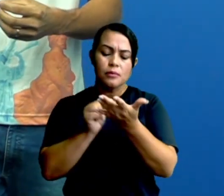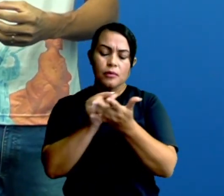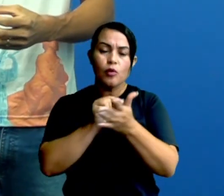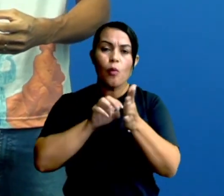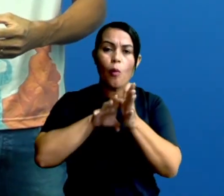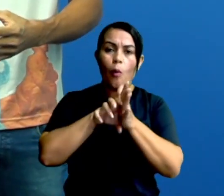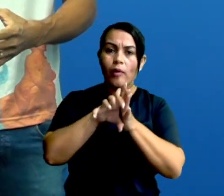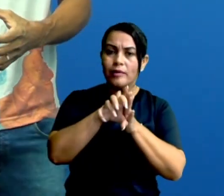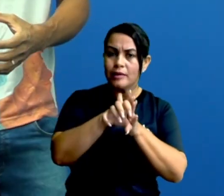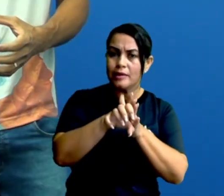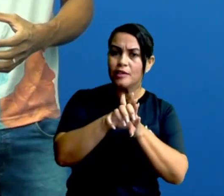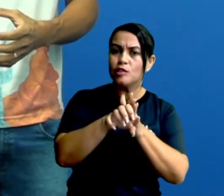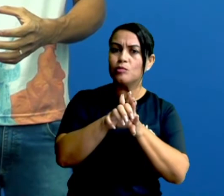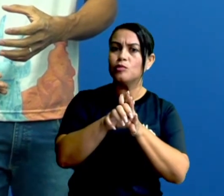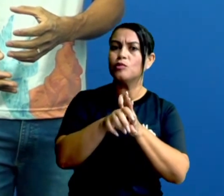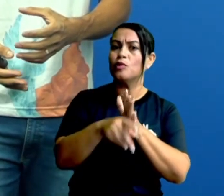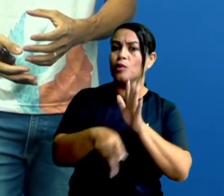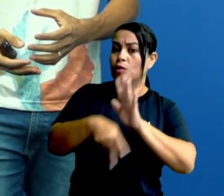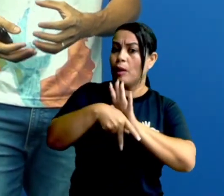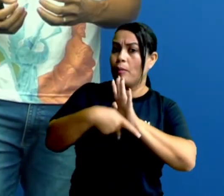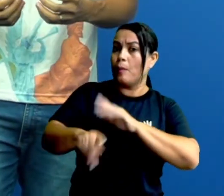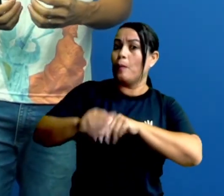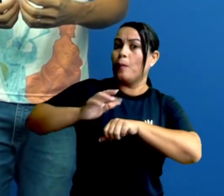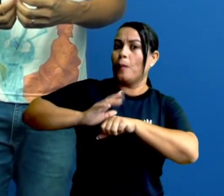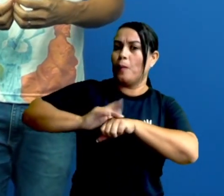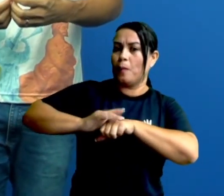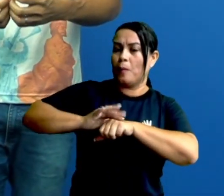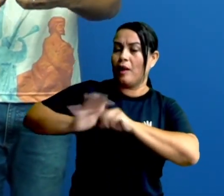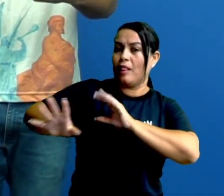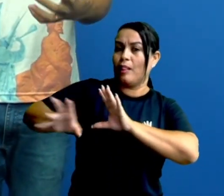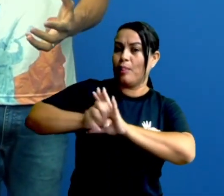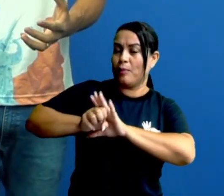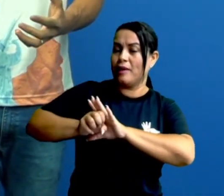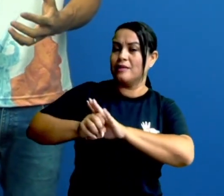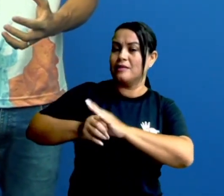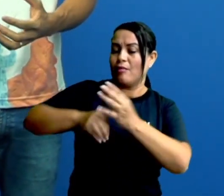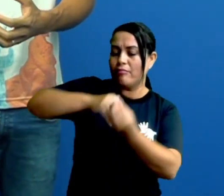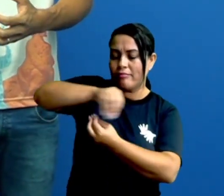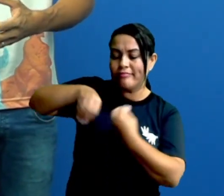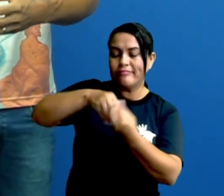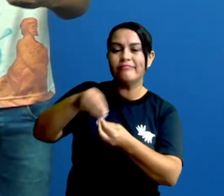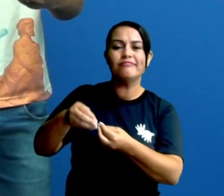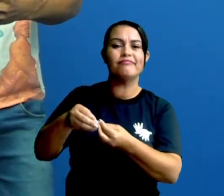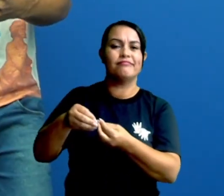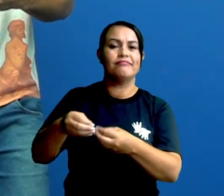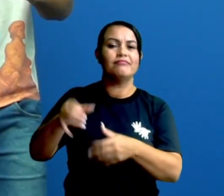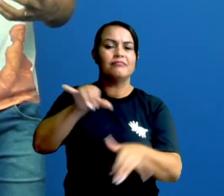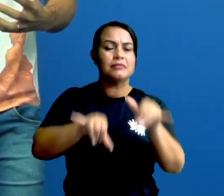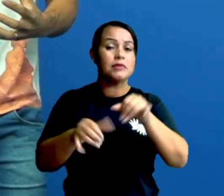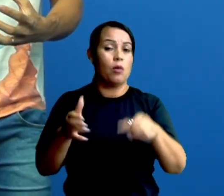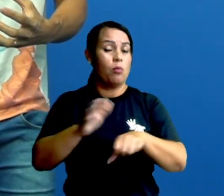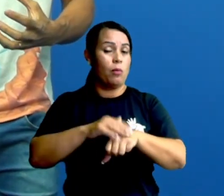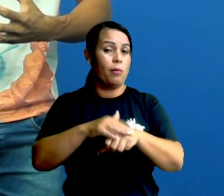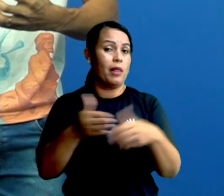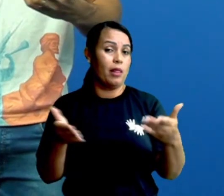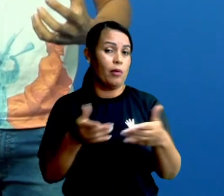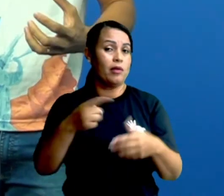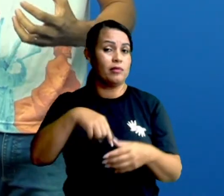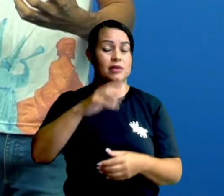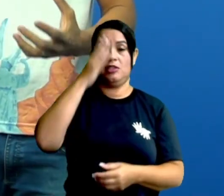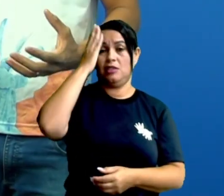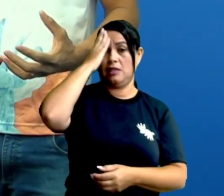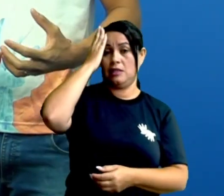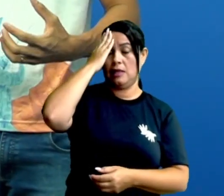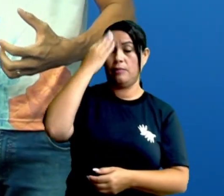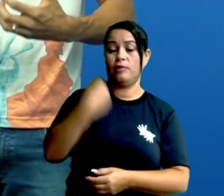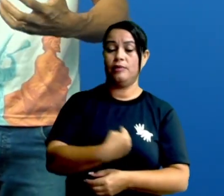micro-organismos causadores da doença, tá certo? E a gente está vivendo um momento, né, que a gente tem um exemplo clássico na nossa